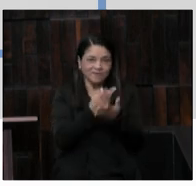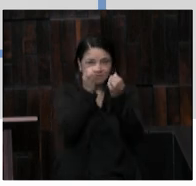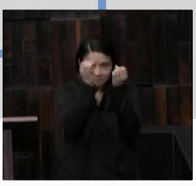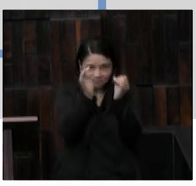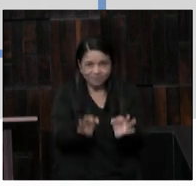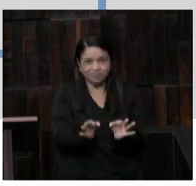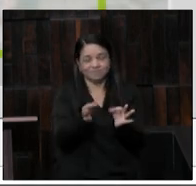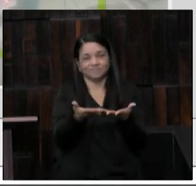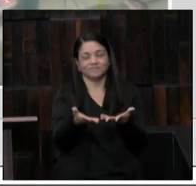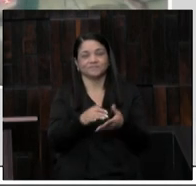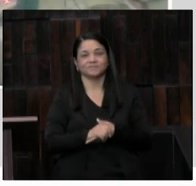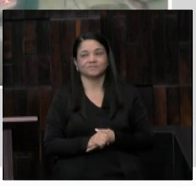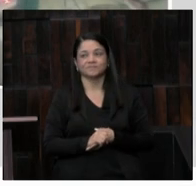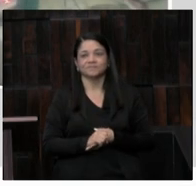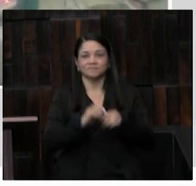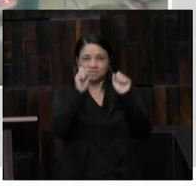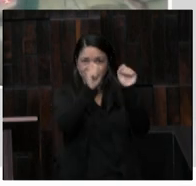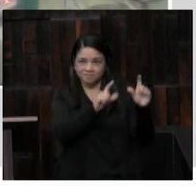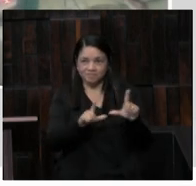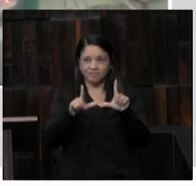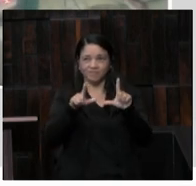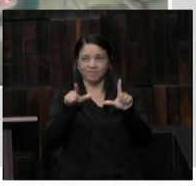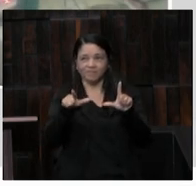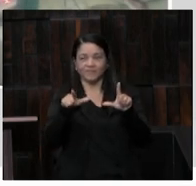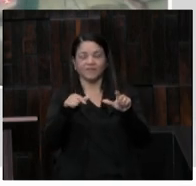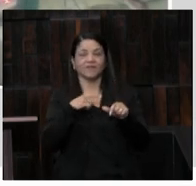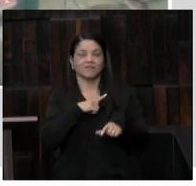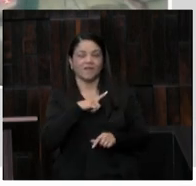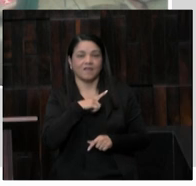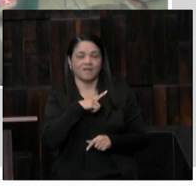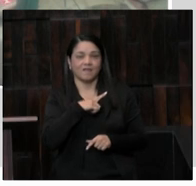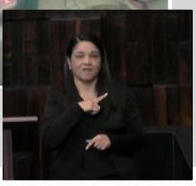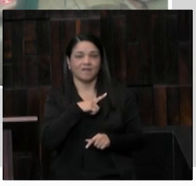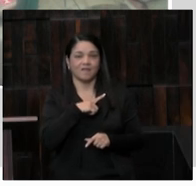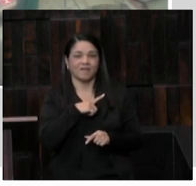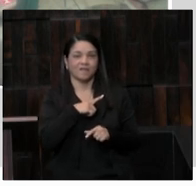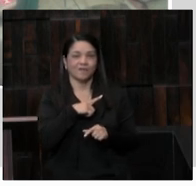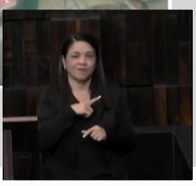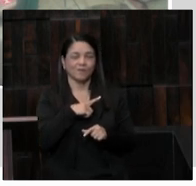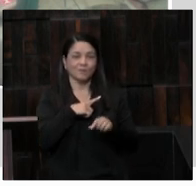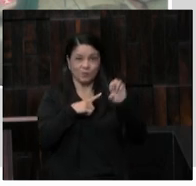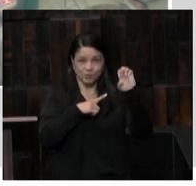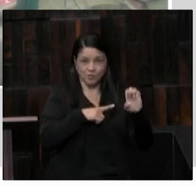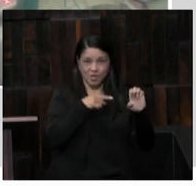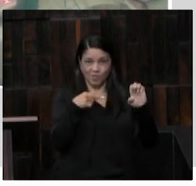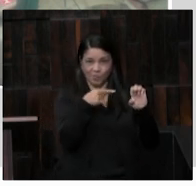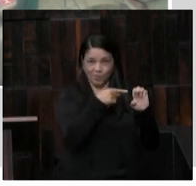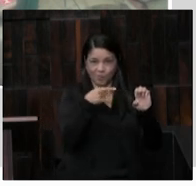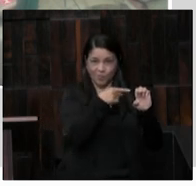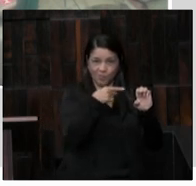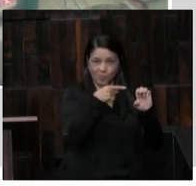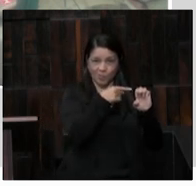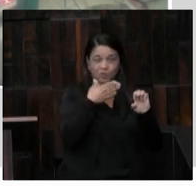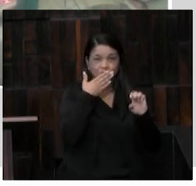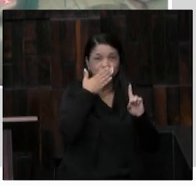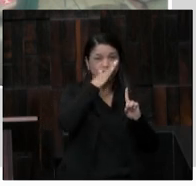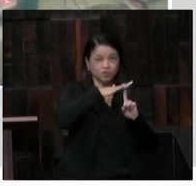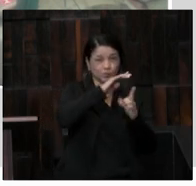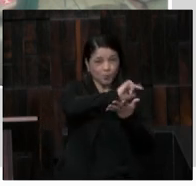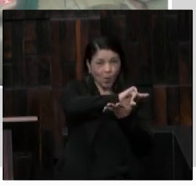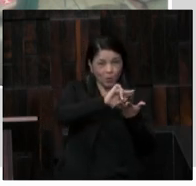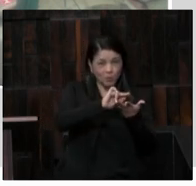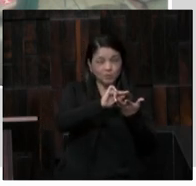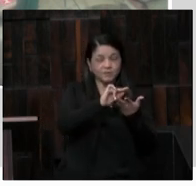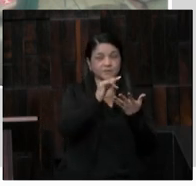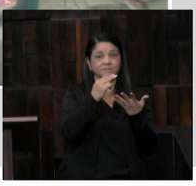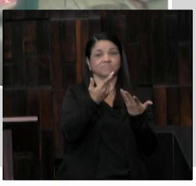passar, por favor? Aqui a gente tem, no cantinho ali esquerdo, alguns tipos de equipamentos. A gente tem